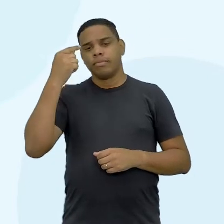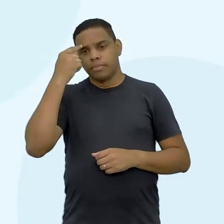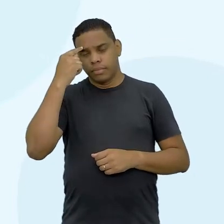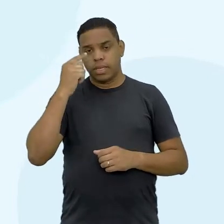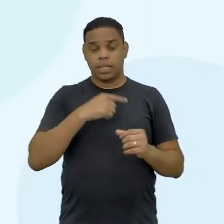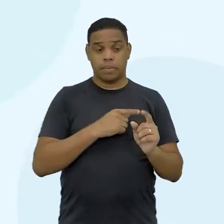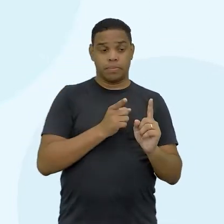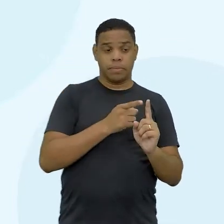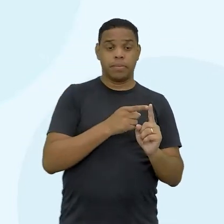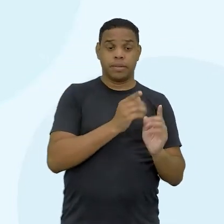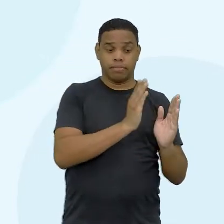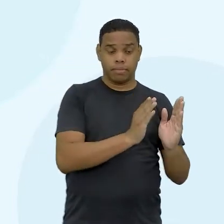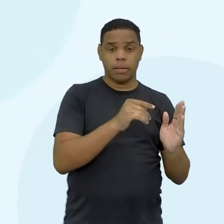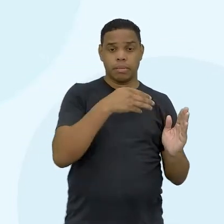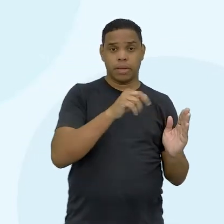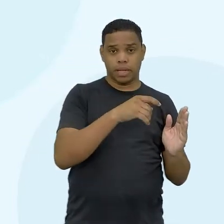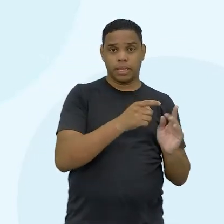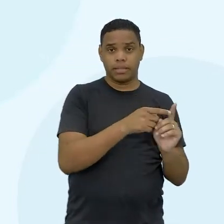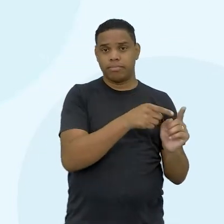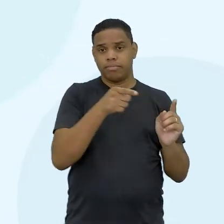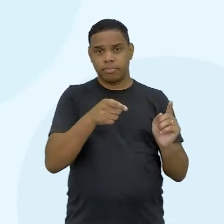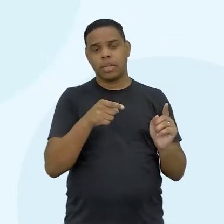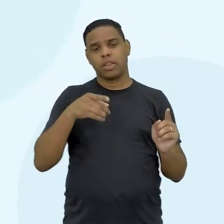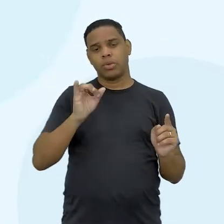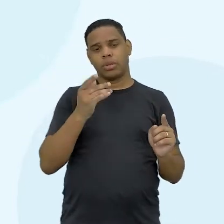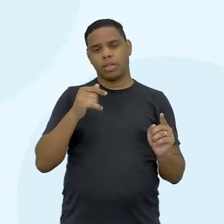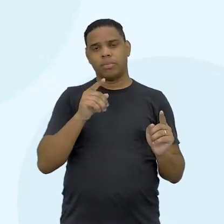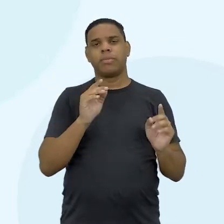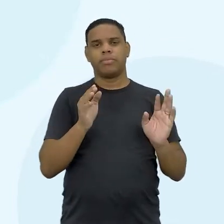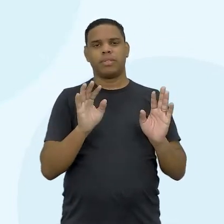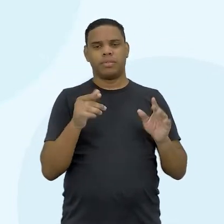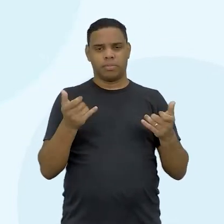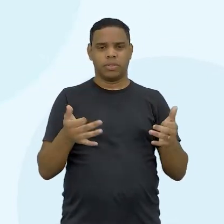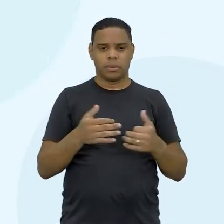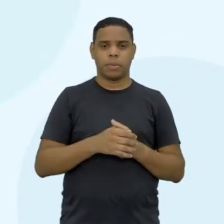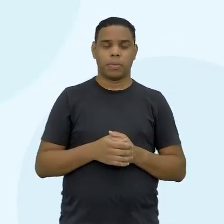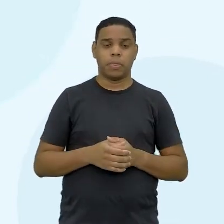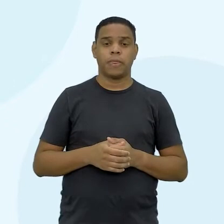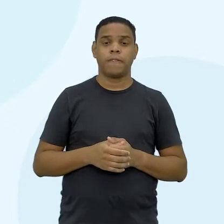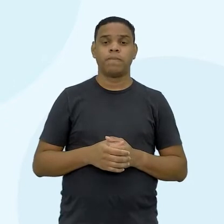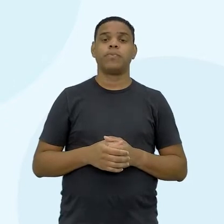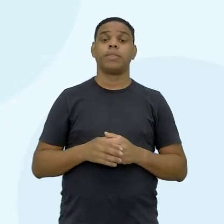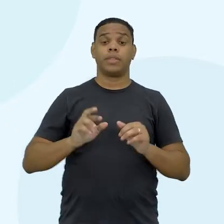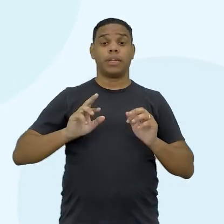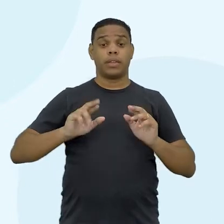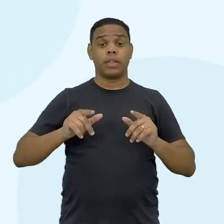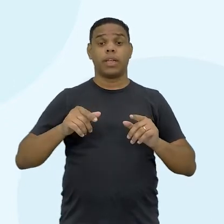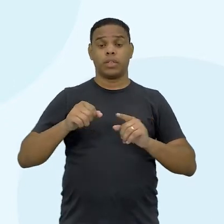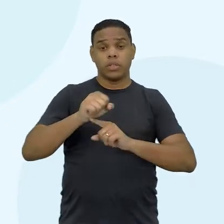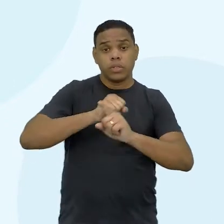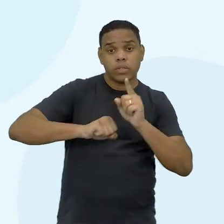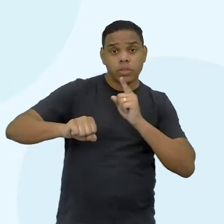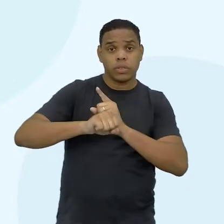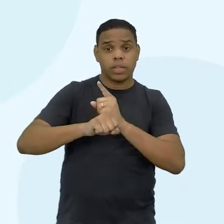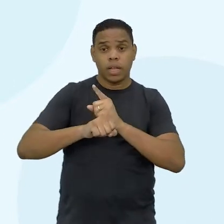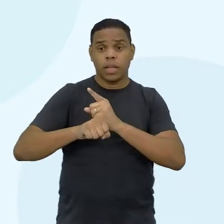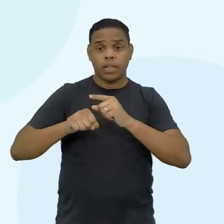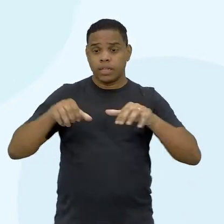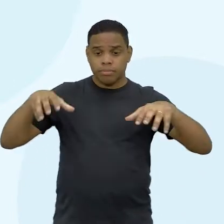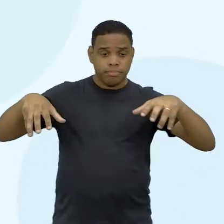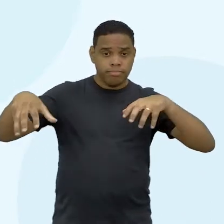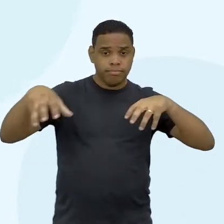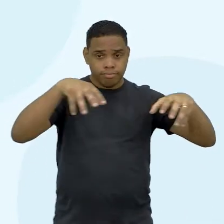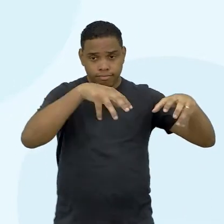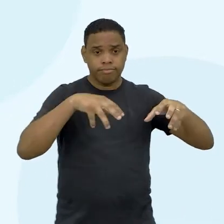ele é depois do Marx, mas acho que eu vou até inverter essa explicação depois. Para Durkheim, diferentemente, as sociedades